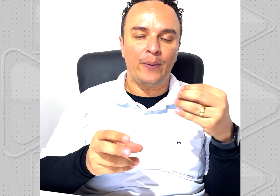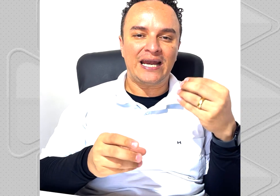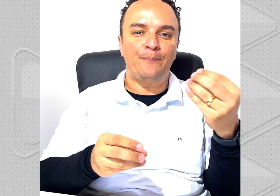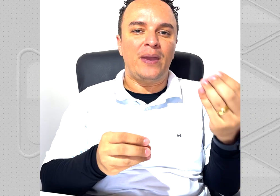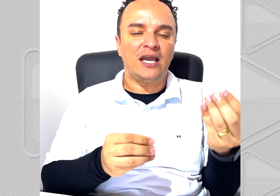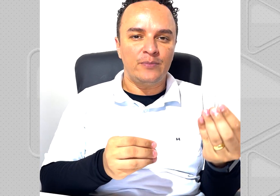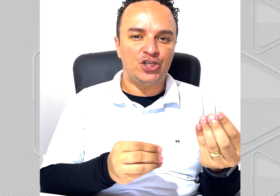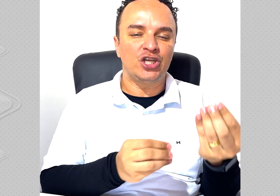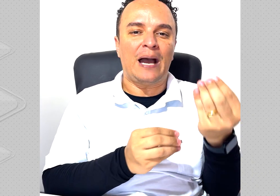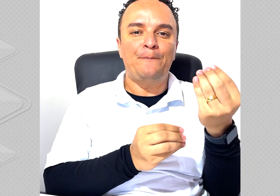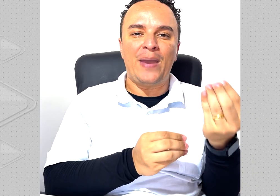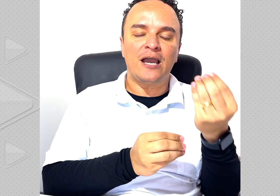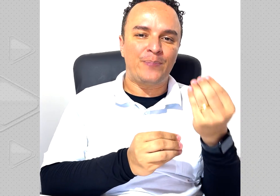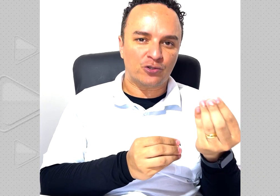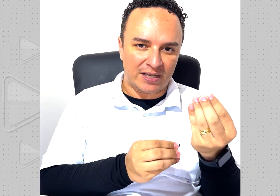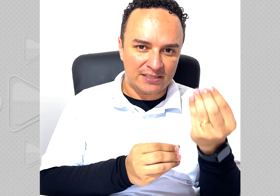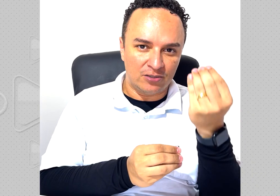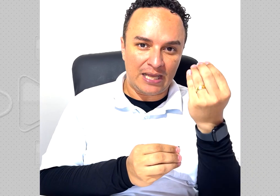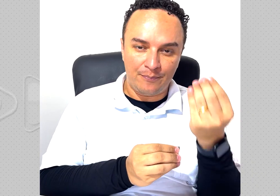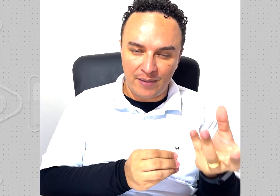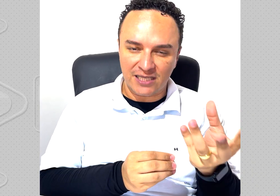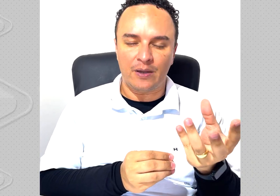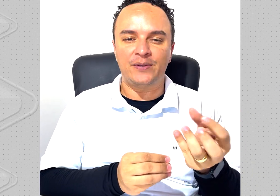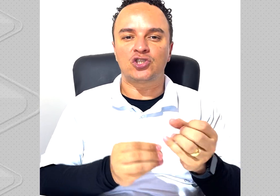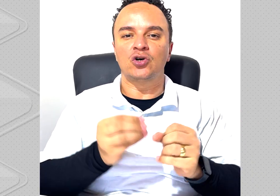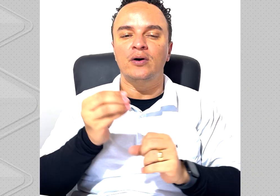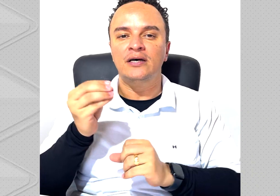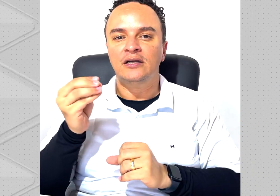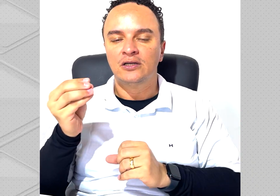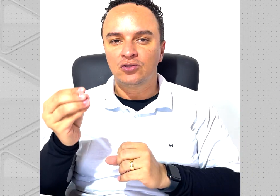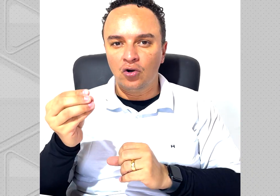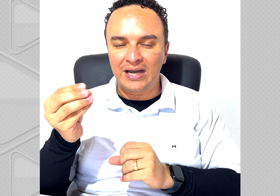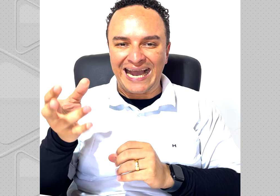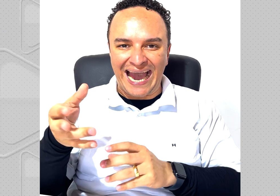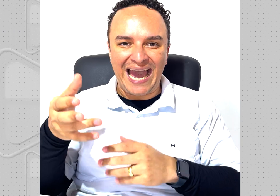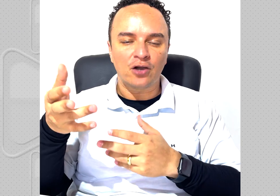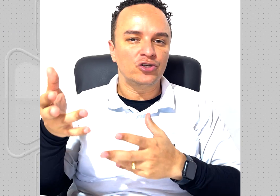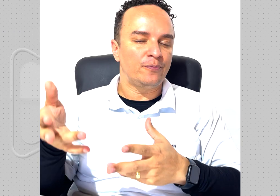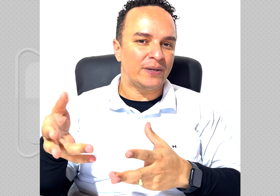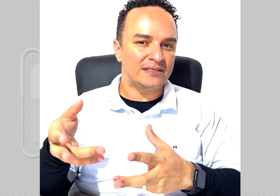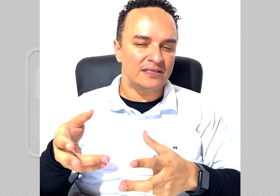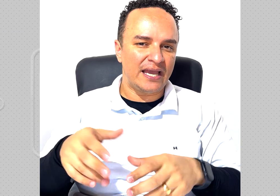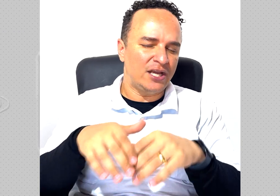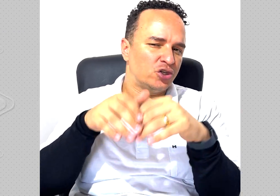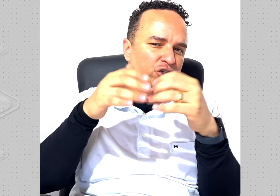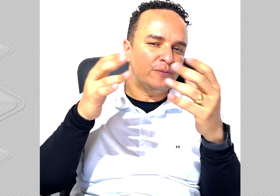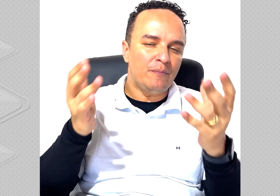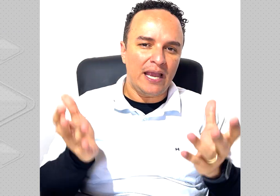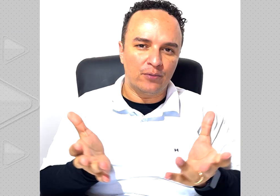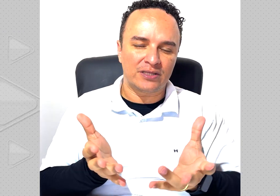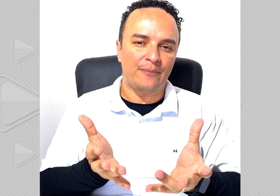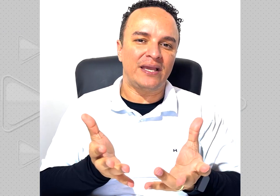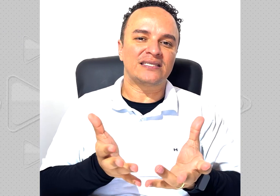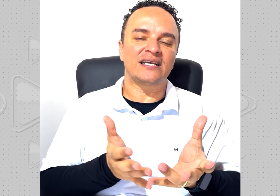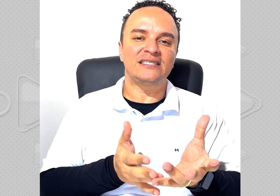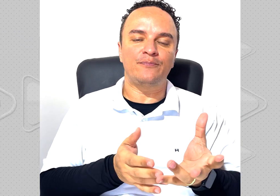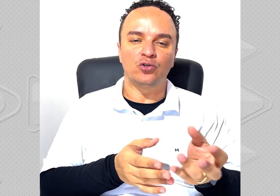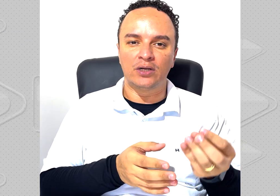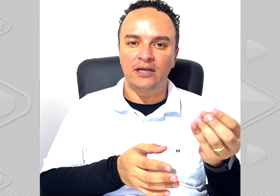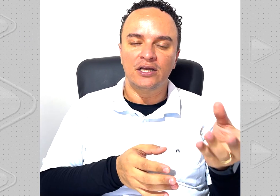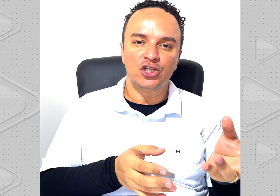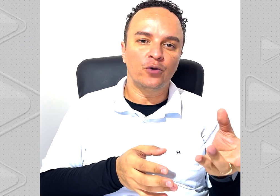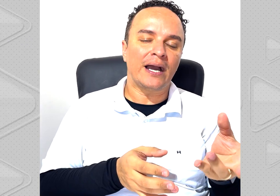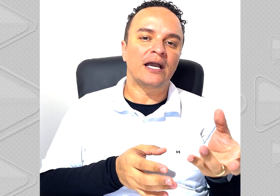interno para permitir a perpetuação da mesma pessoa no cargo de presidente ou de membro da mesa